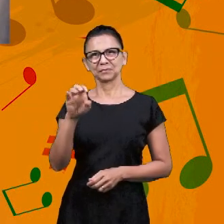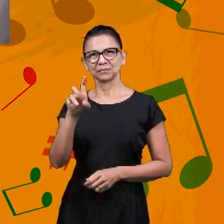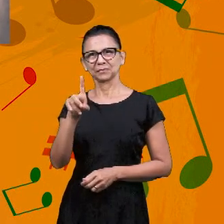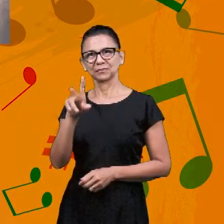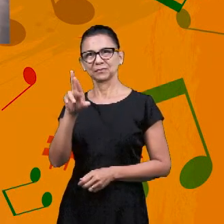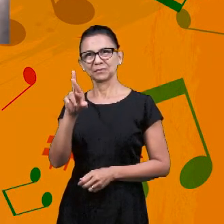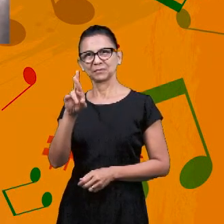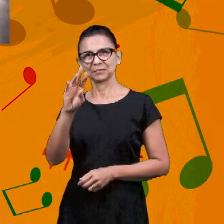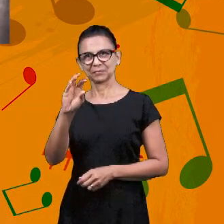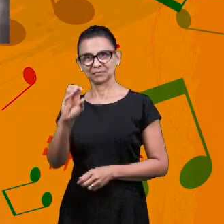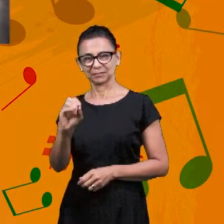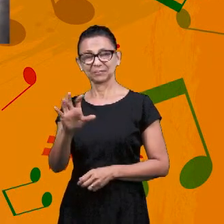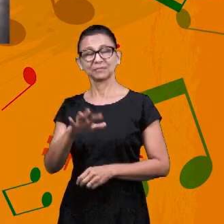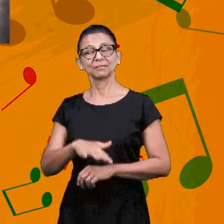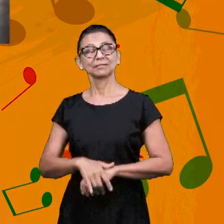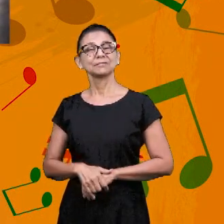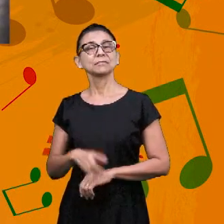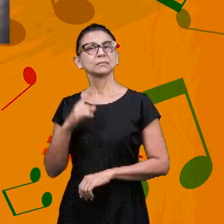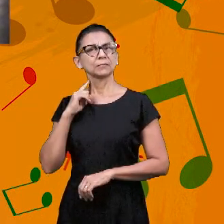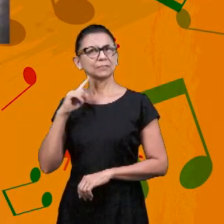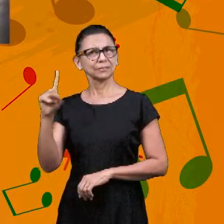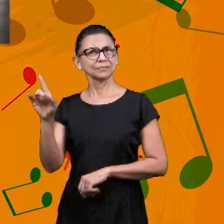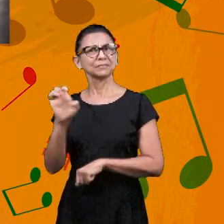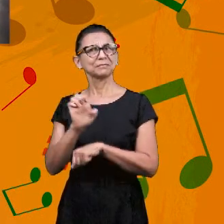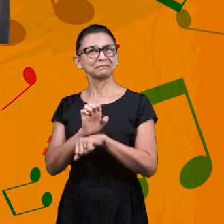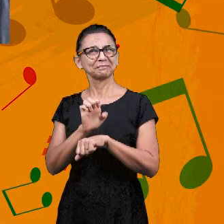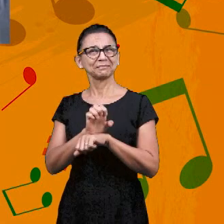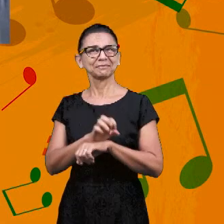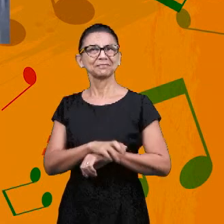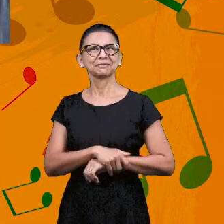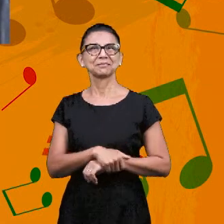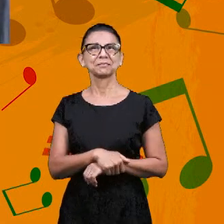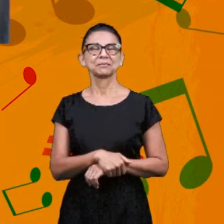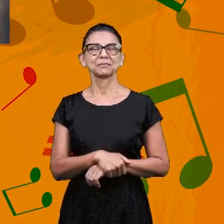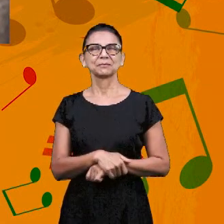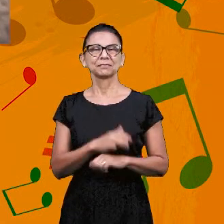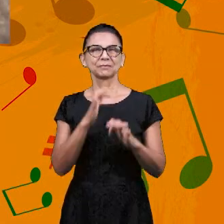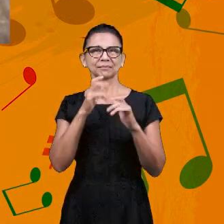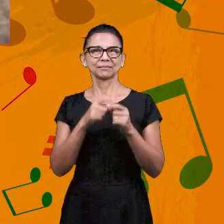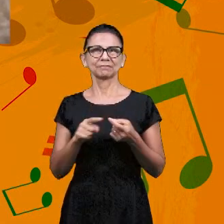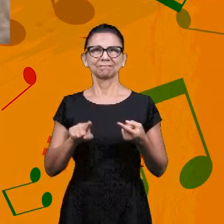Souza. Pedro Emanuel, de Betim, Minas Gerais.